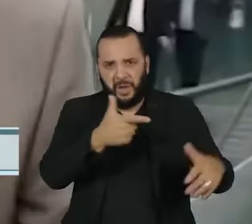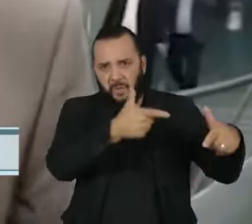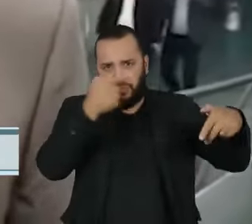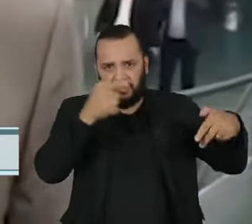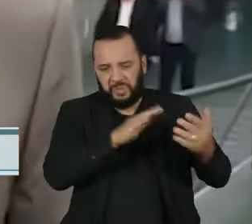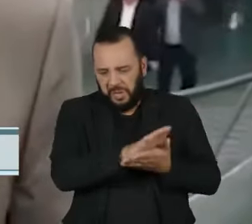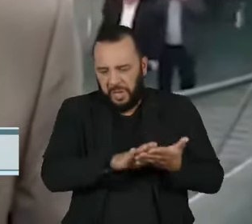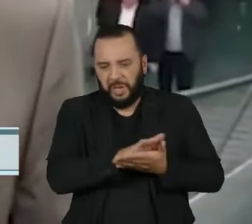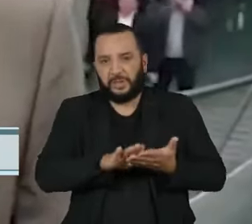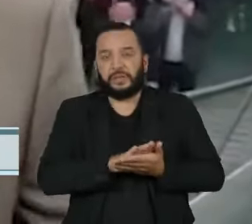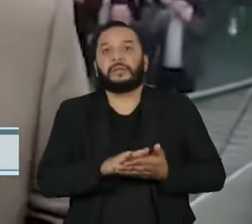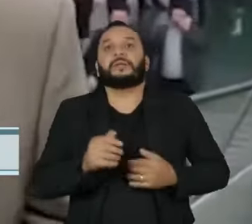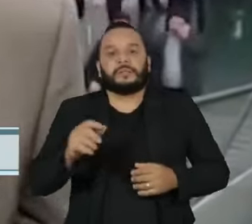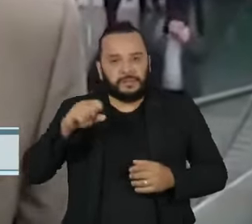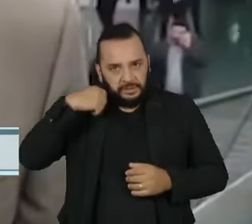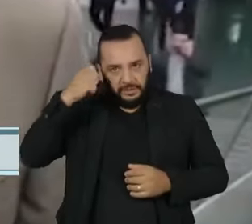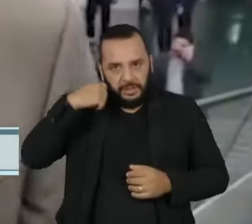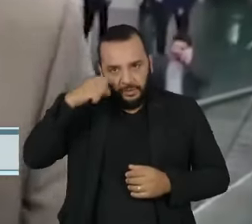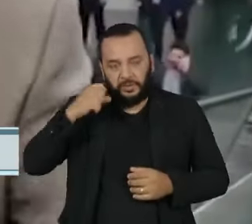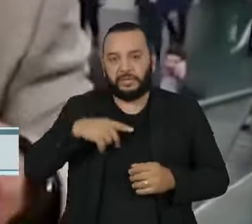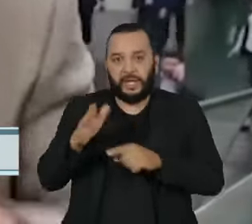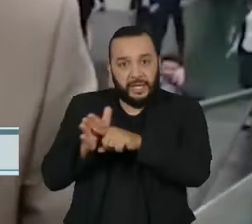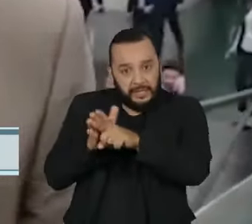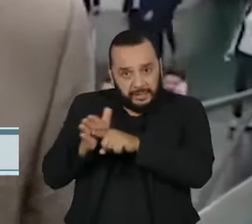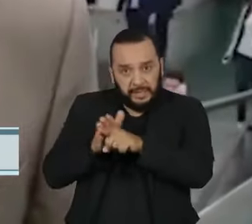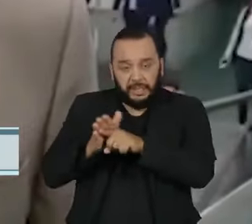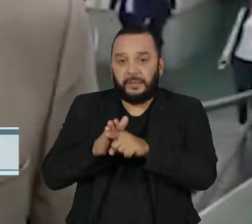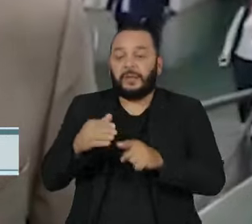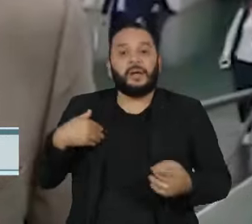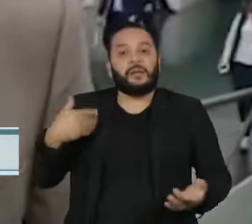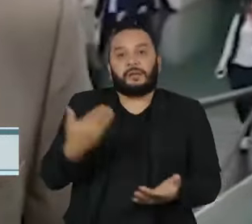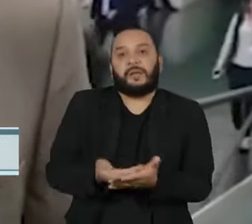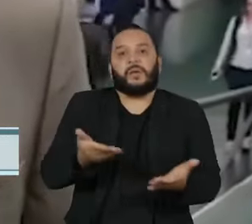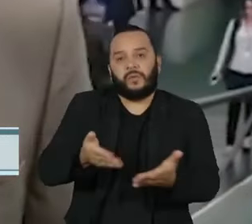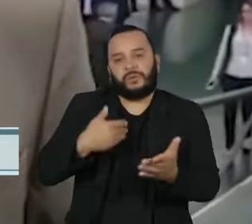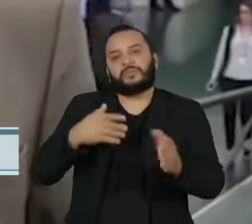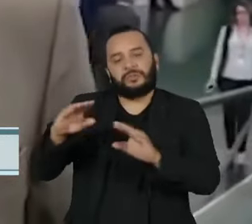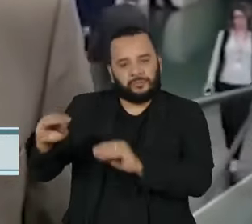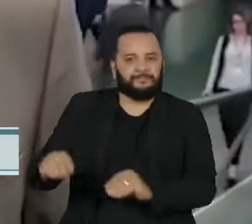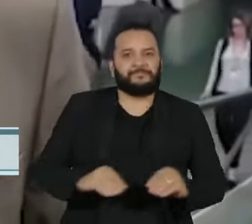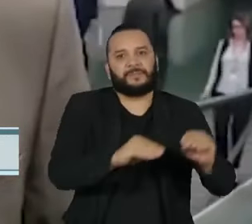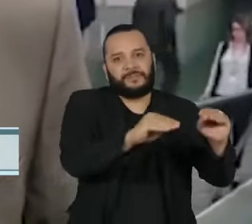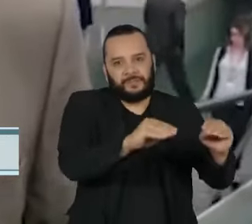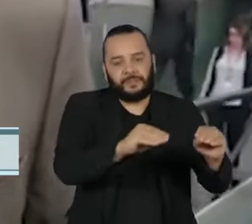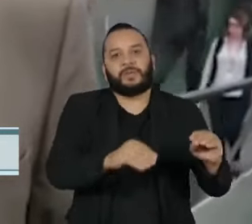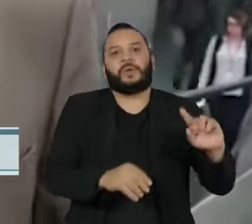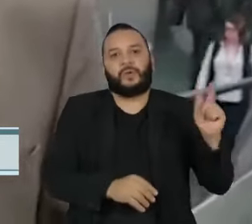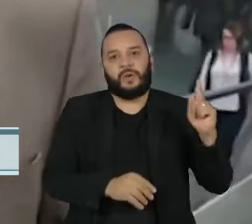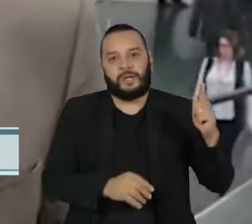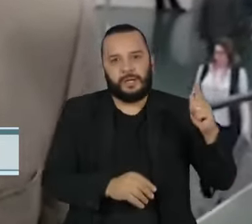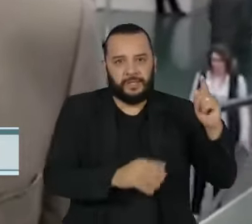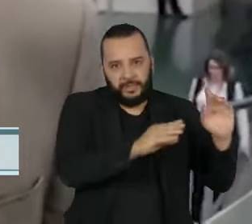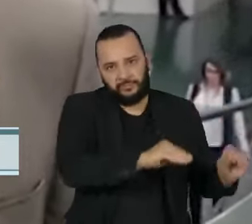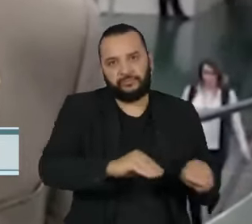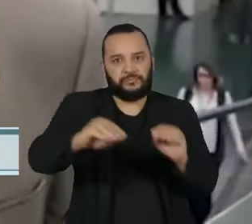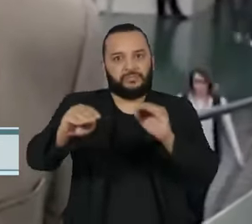o ex-senador passou pelos exames necessários e ainda hoje será transferido para Goiânia de onde seguirá para a Boa Vista que